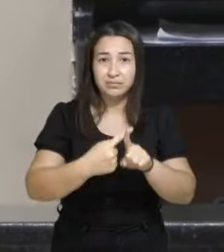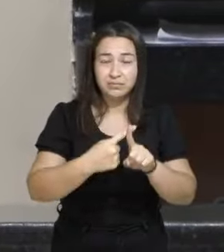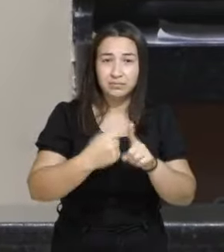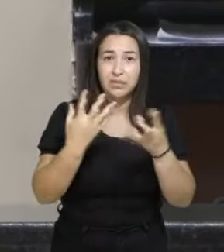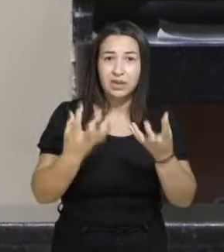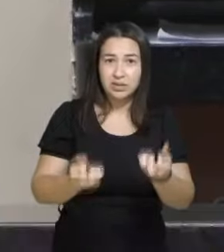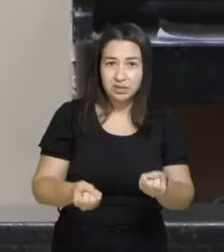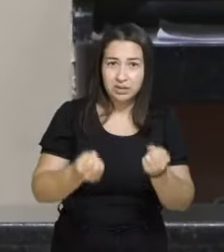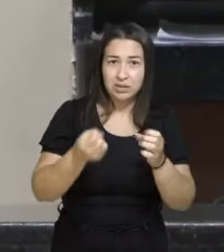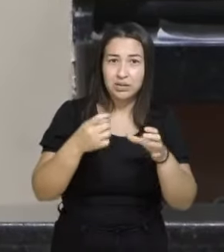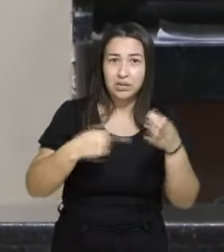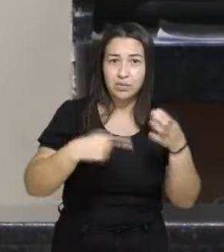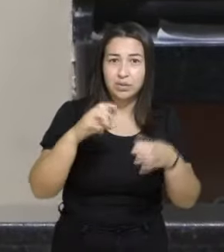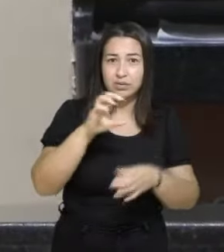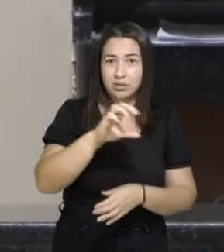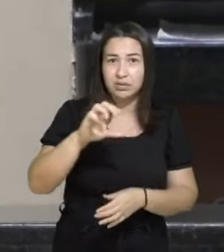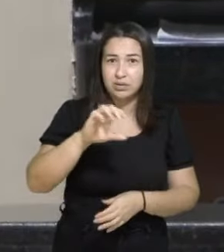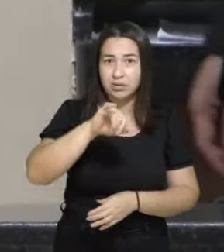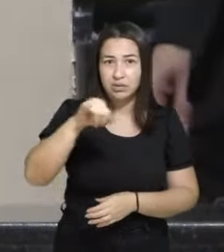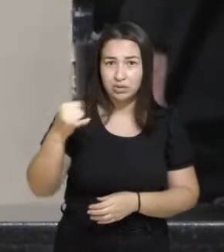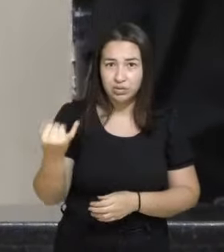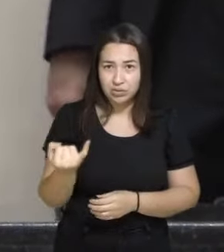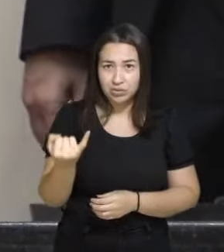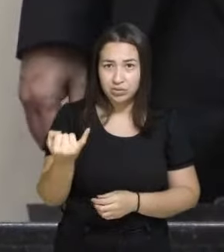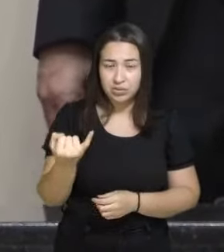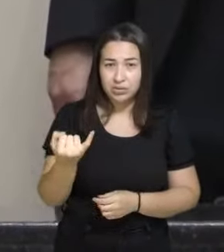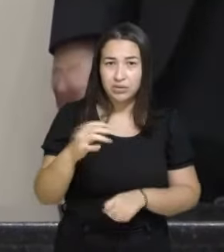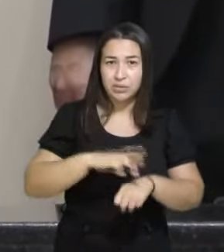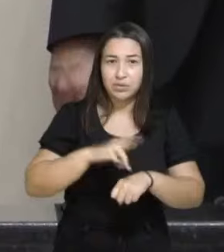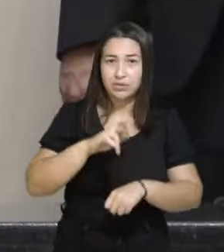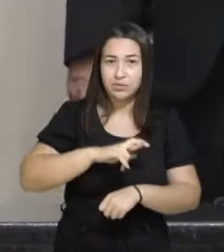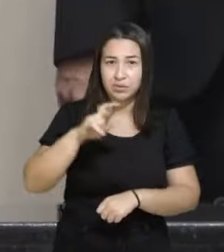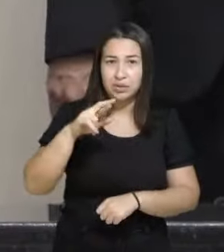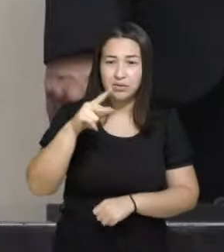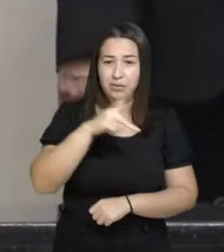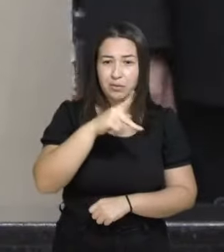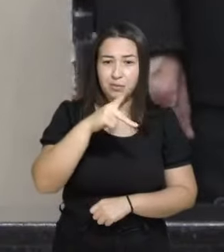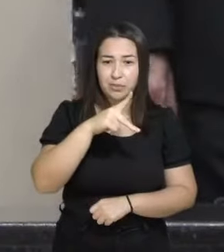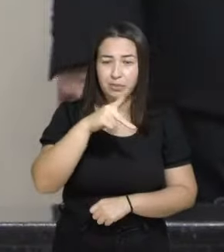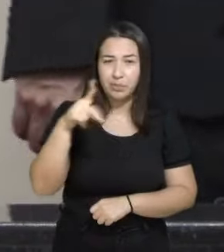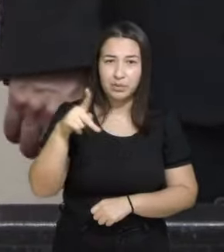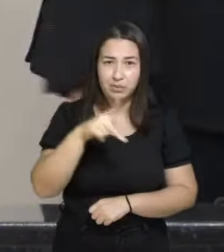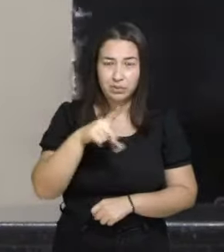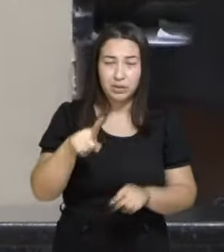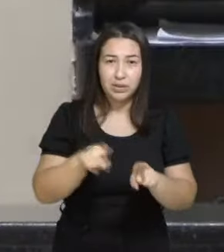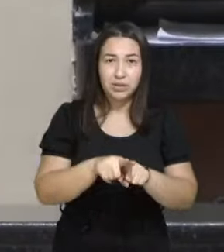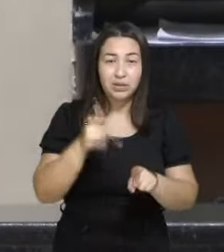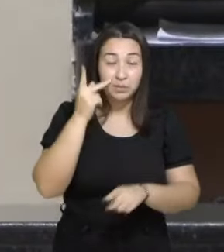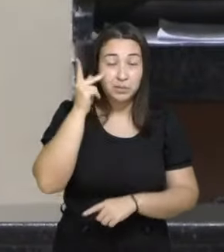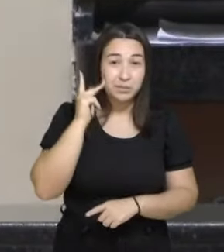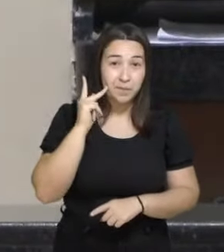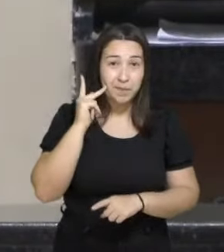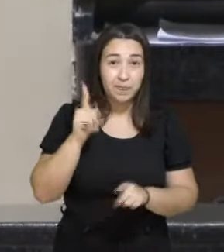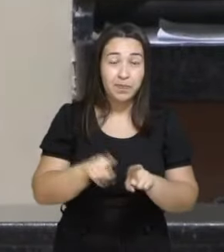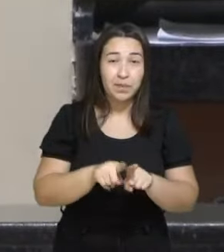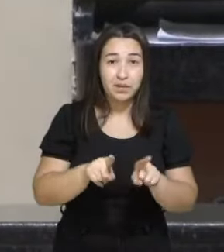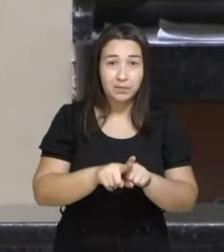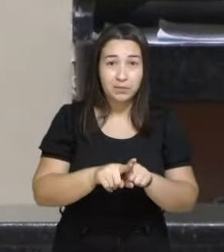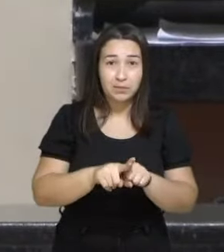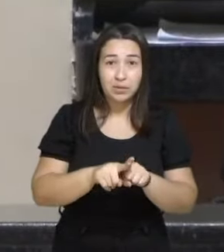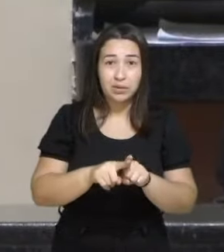das comissões de Constituição e Justiça, relator deputado Pepe Colasso, Comissão de Finanças e Tributação, relatoria deputado Marcos